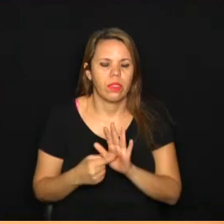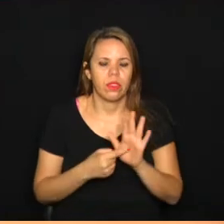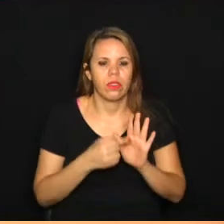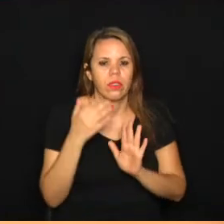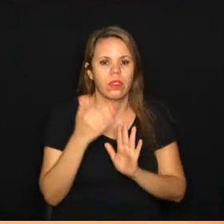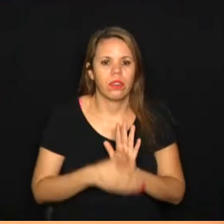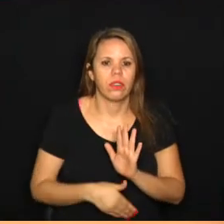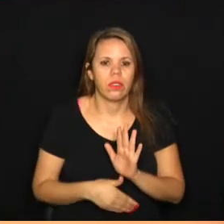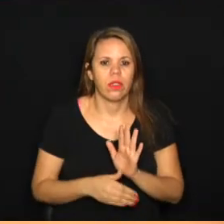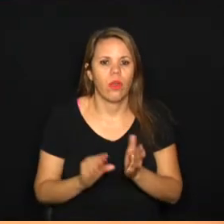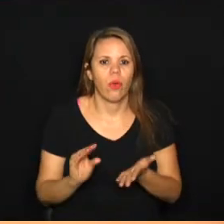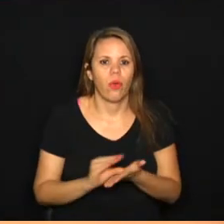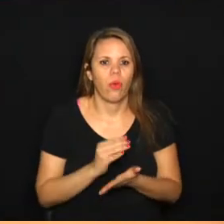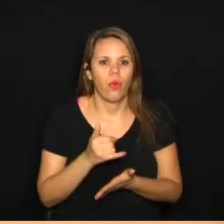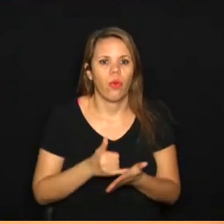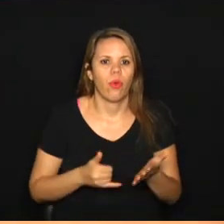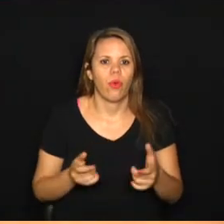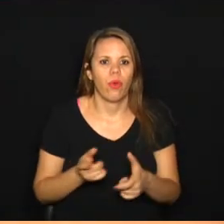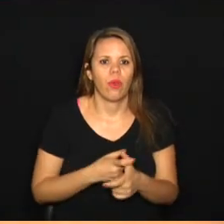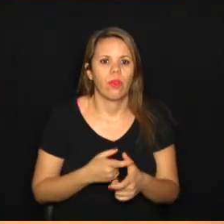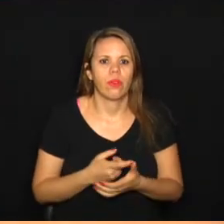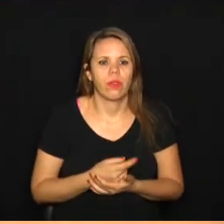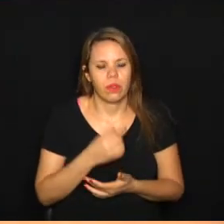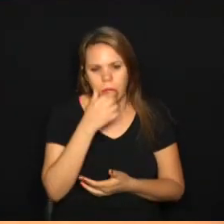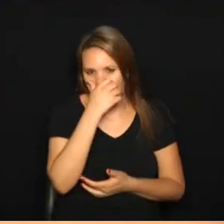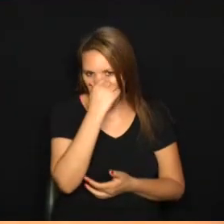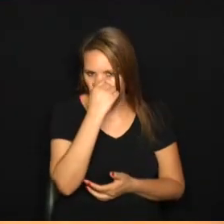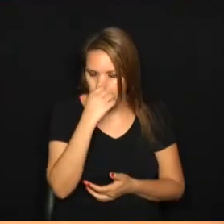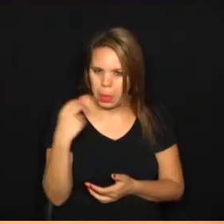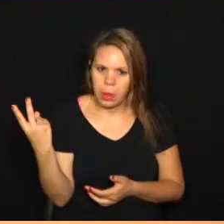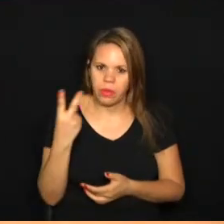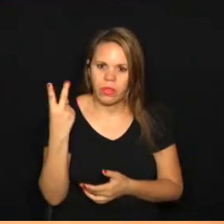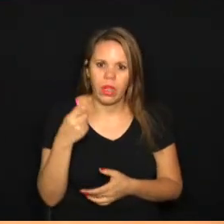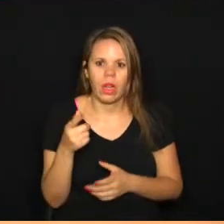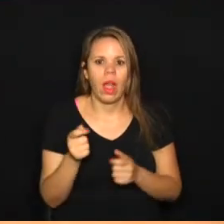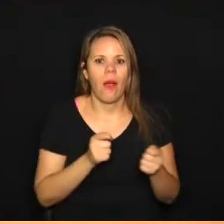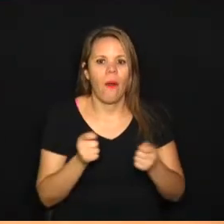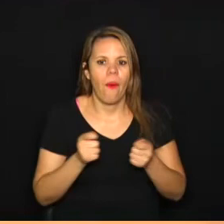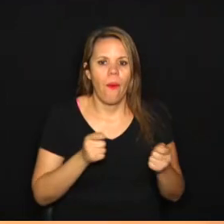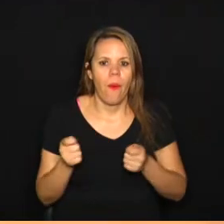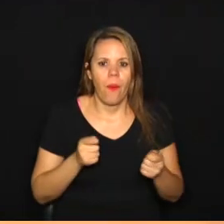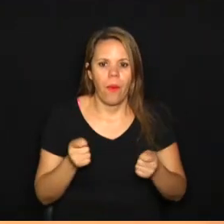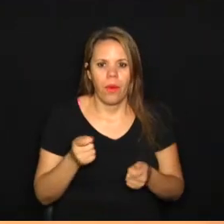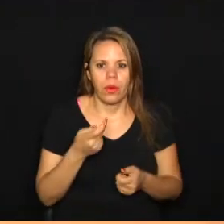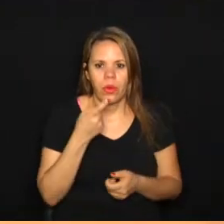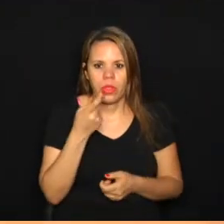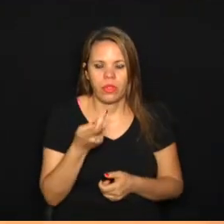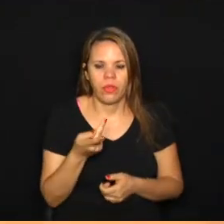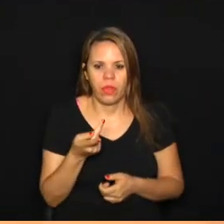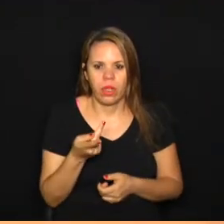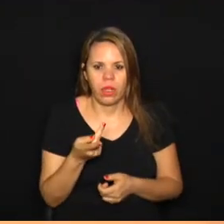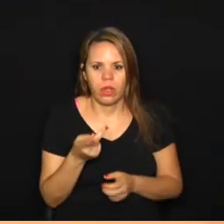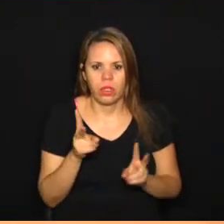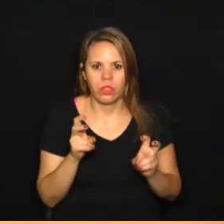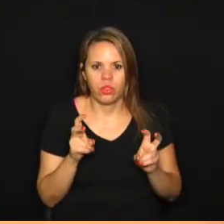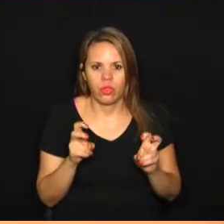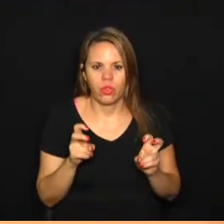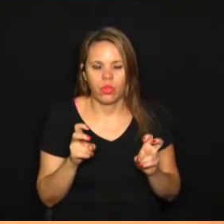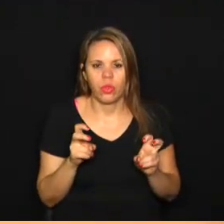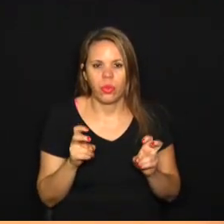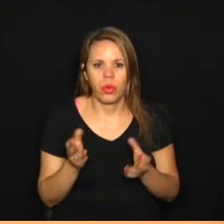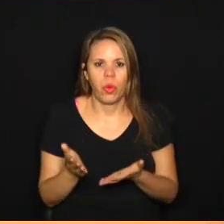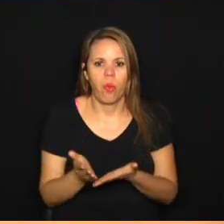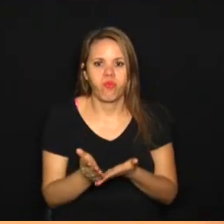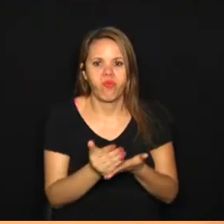demonstração de receita e despesa, esses valores são econômicos, ou seja, quando a gente fala receita de